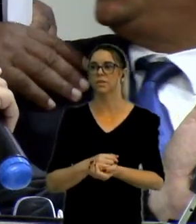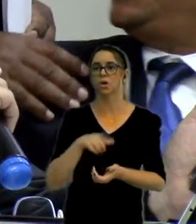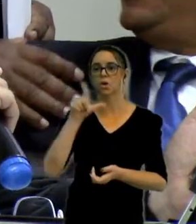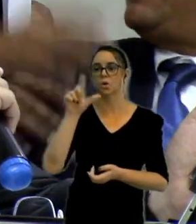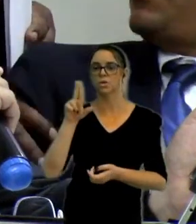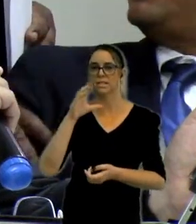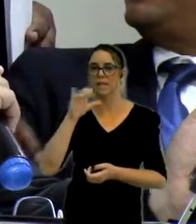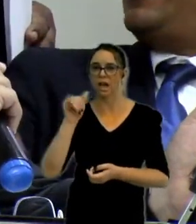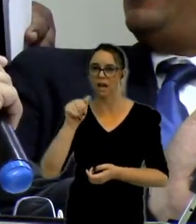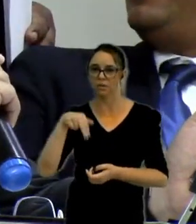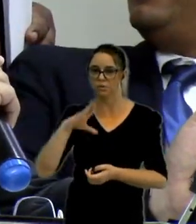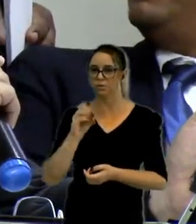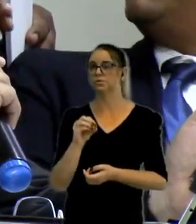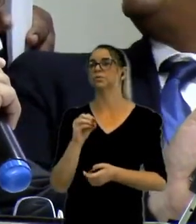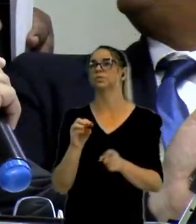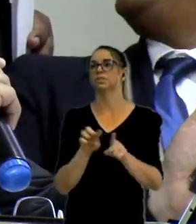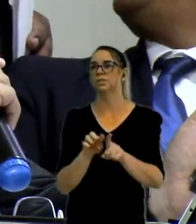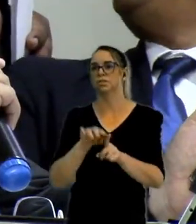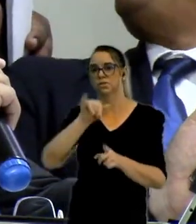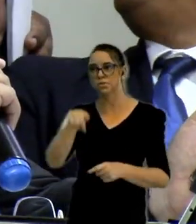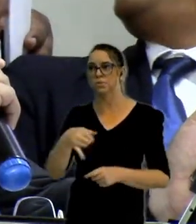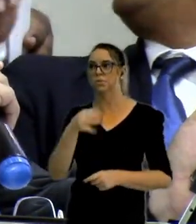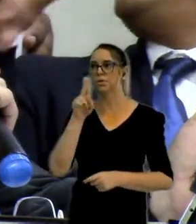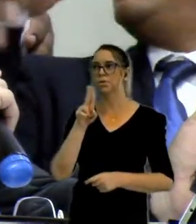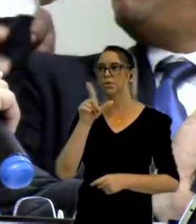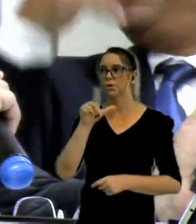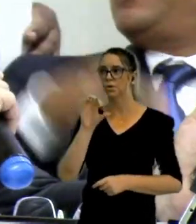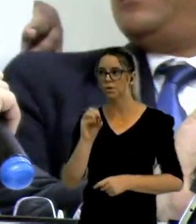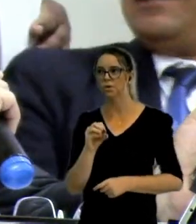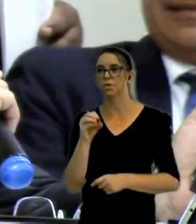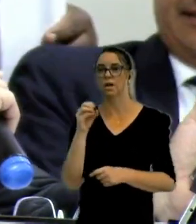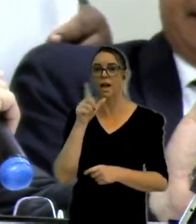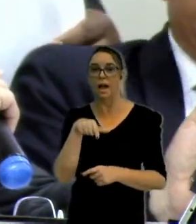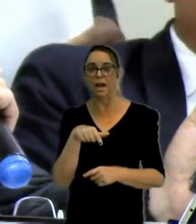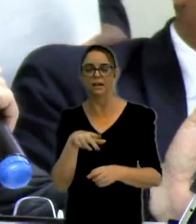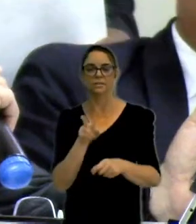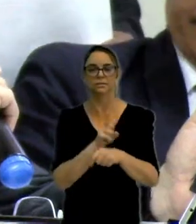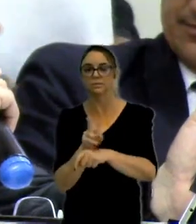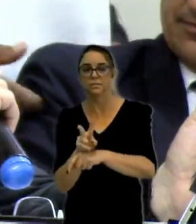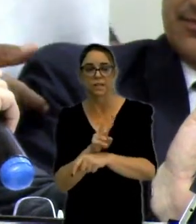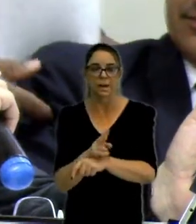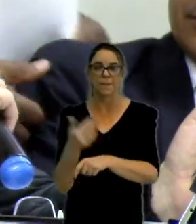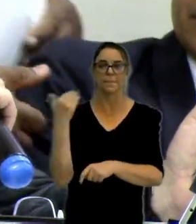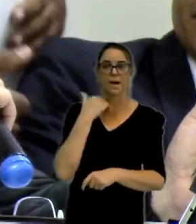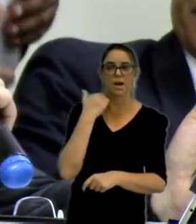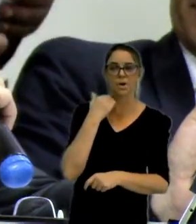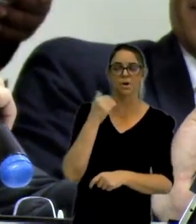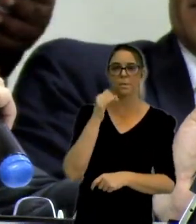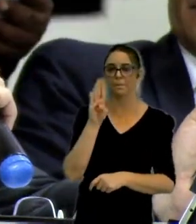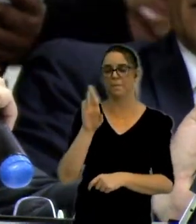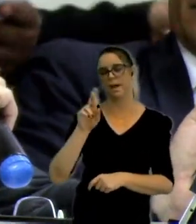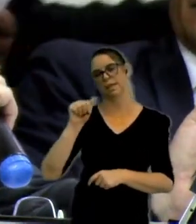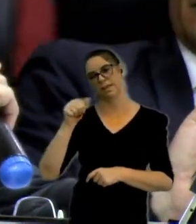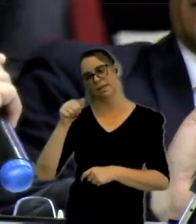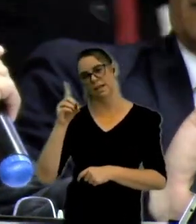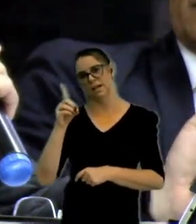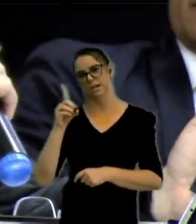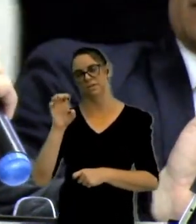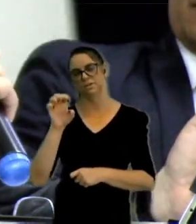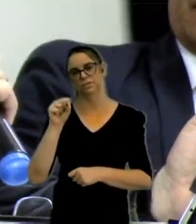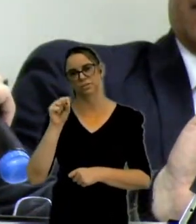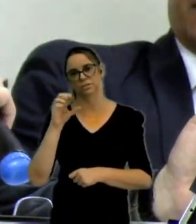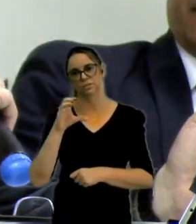Lídia, Júlio César, que é vigilante ali no Banco Bradesco, nosso